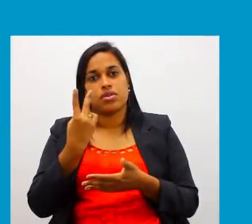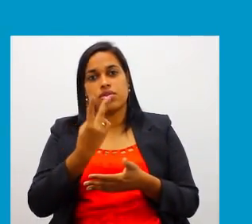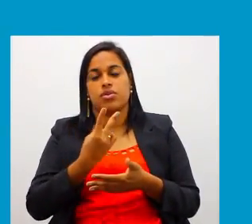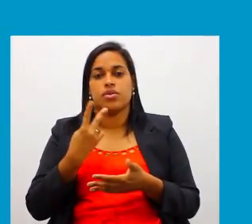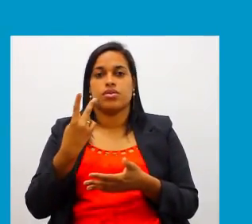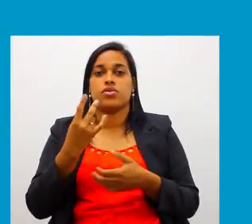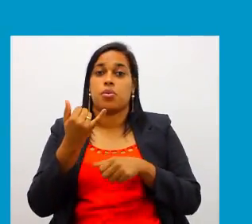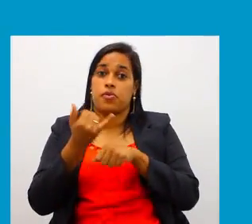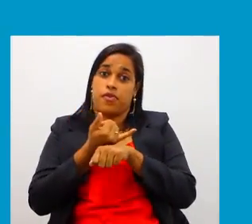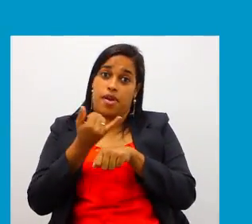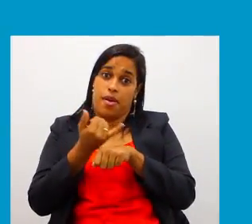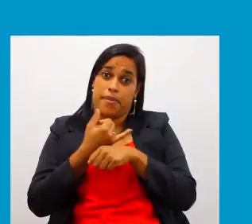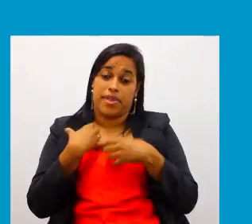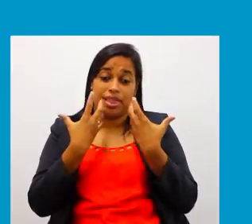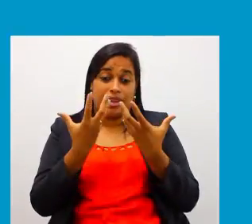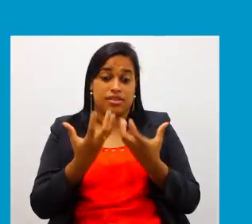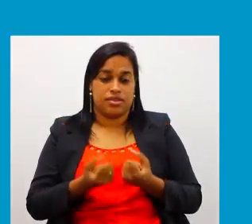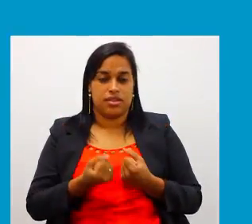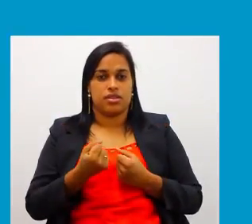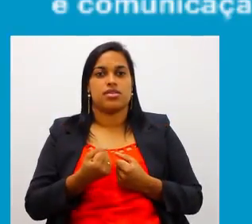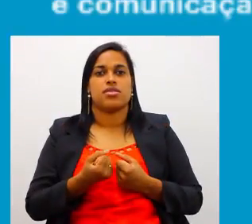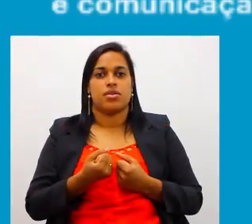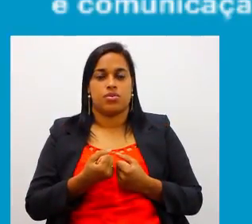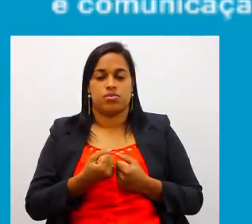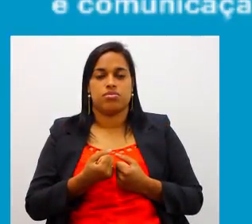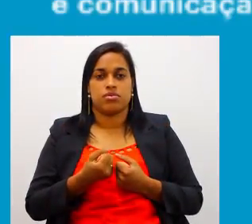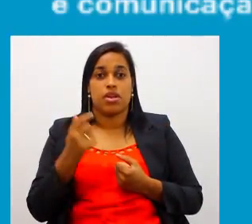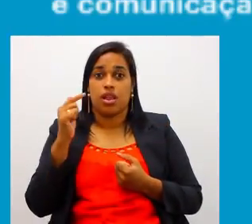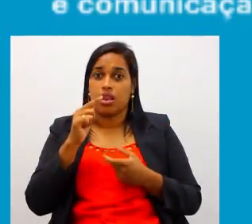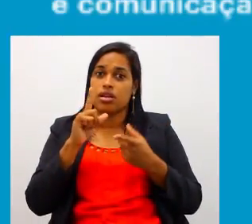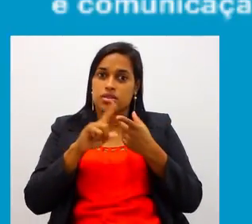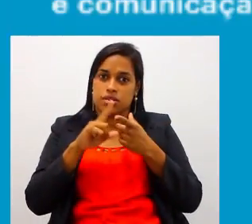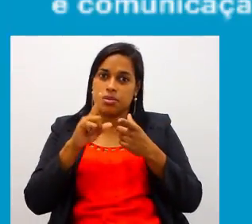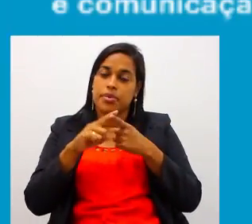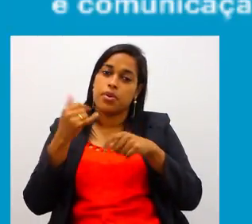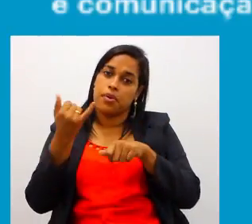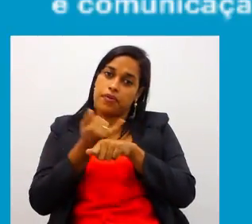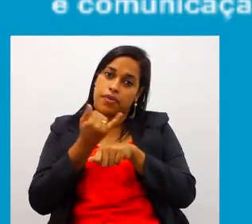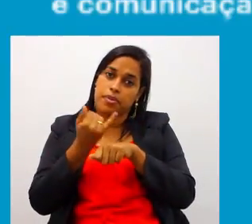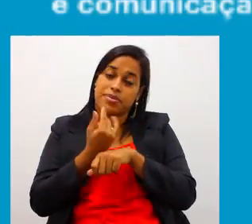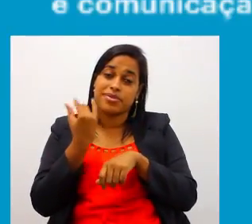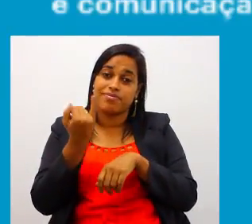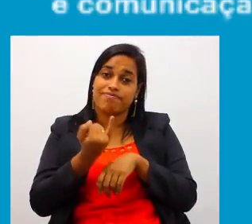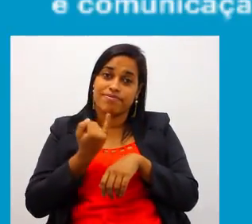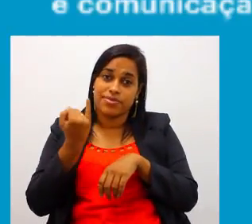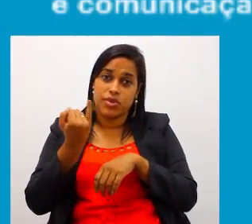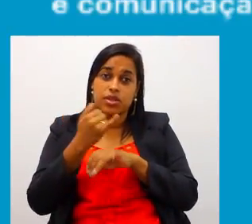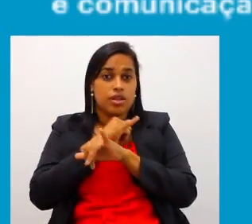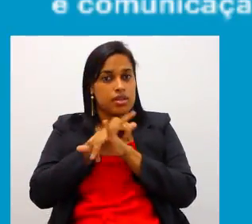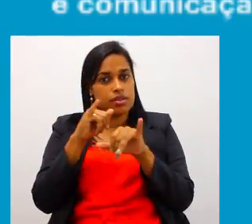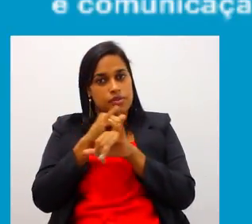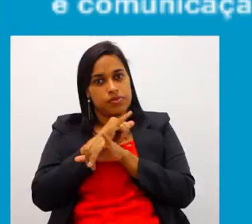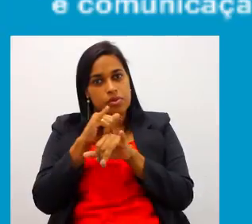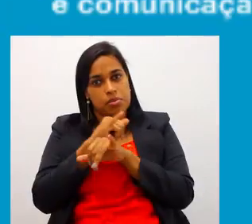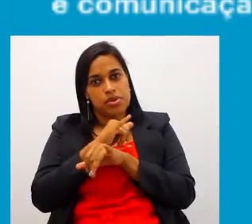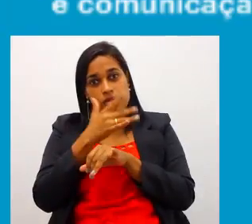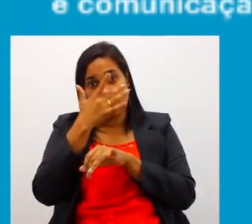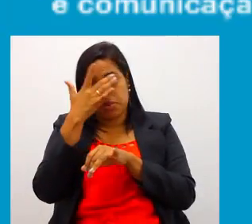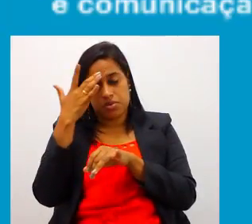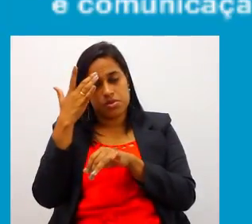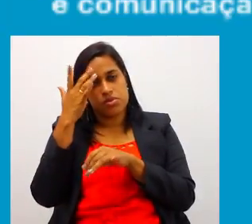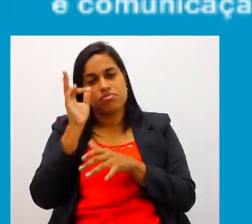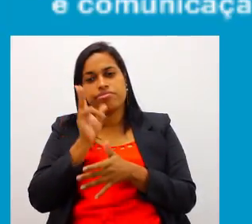interna ajuda como ferramenta nessa aceitação dos valores. Ela também é uma importante ferramenta de informação para manter as